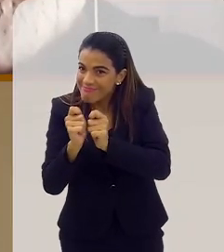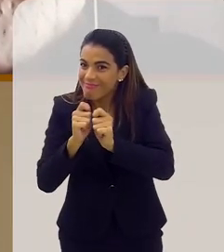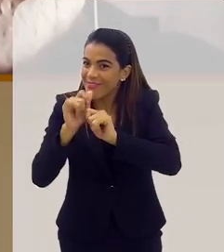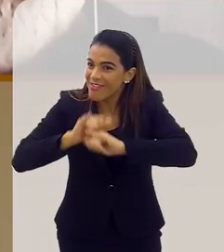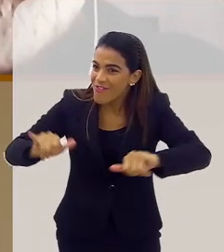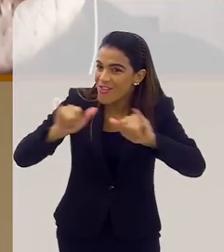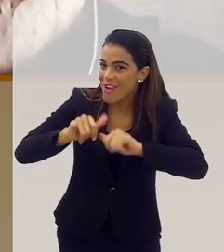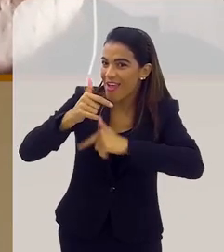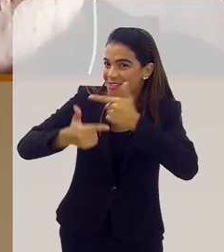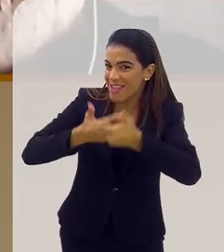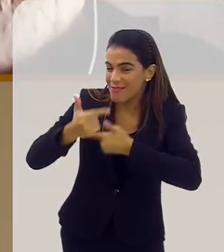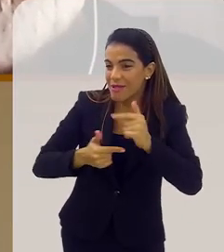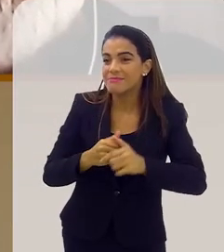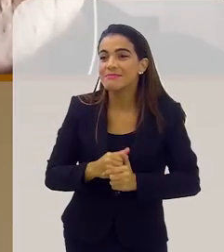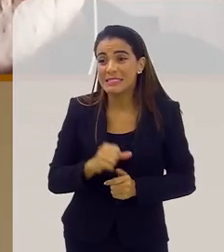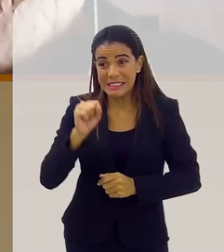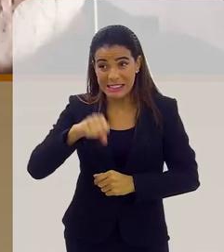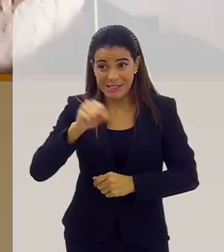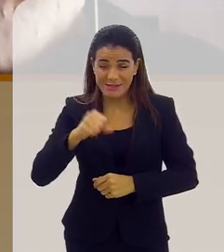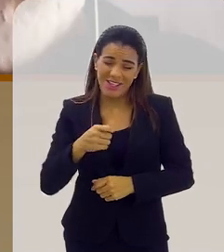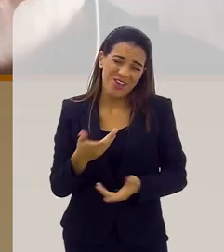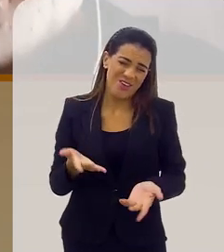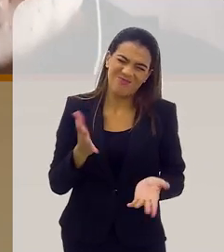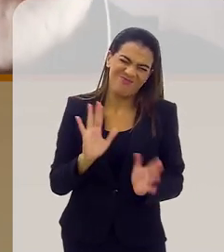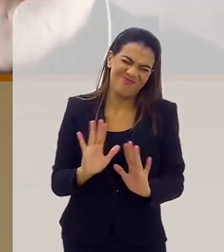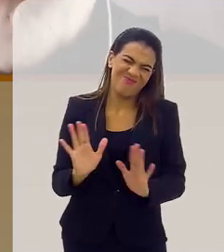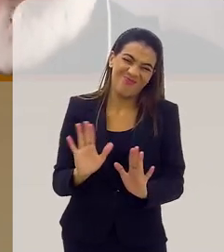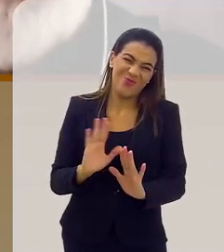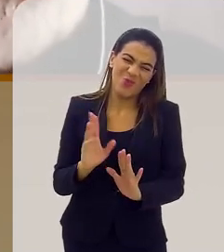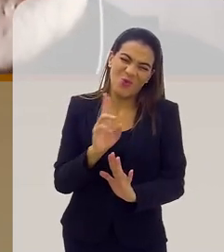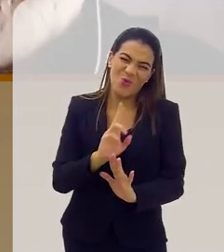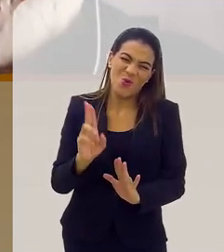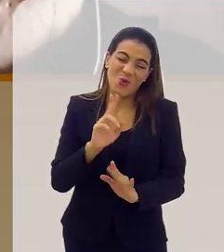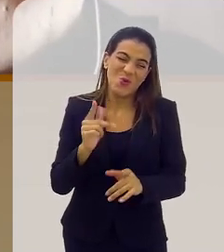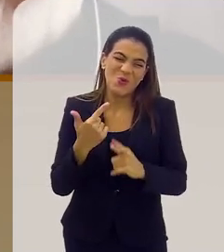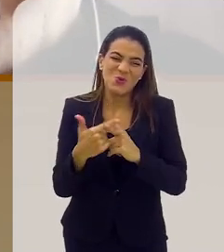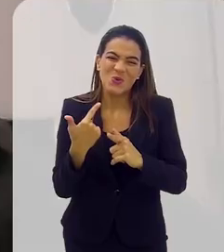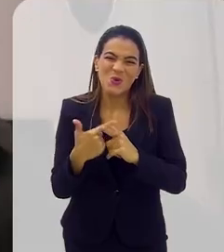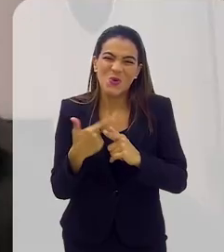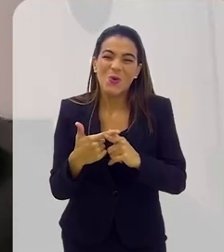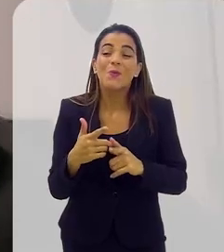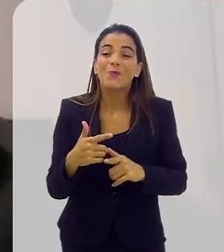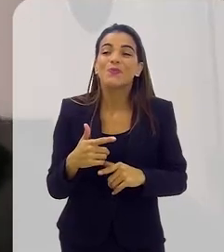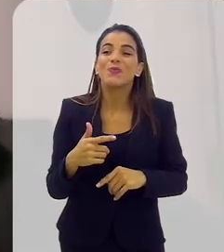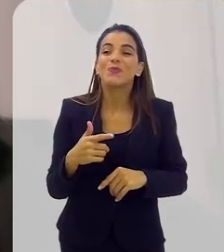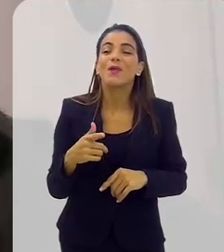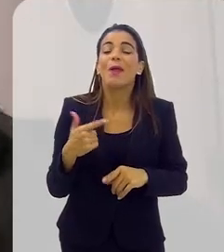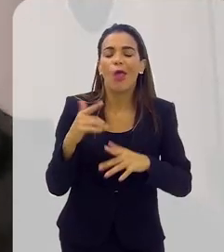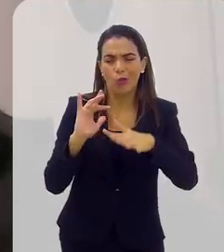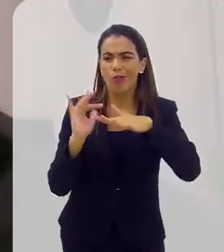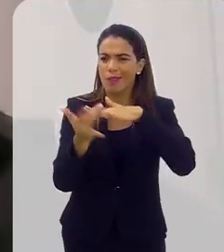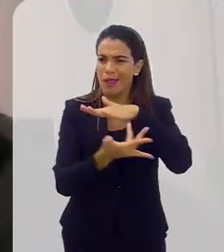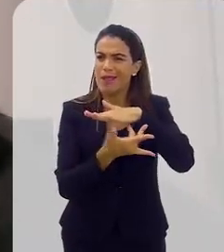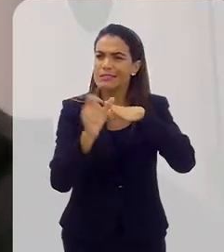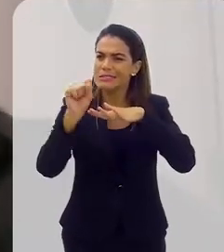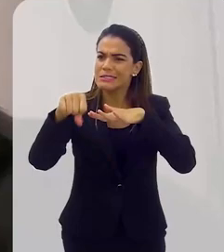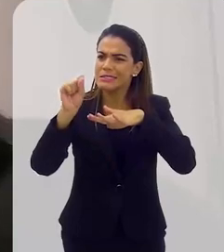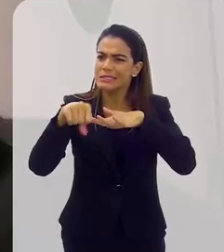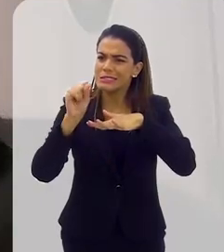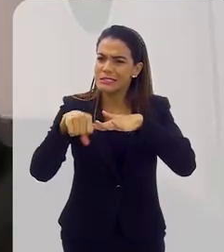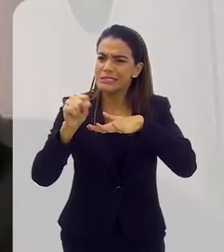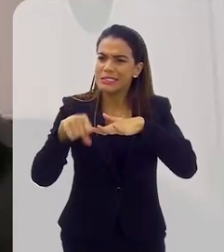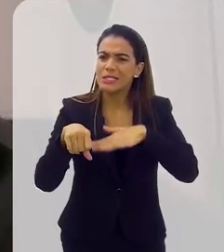espaço aqui para divulgar, né, o seu trabalho também. Twitter eu não uso porque eu sou muito reativo. Mas eu estou aí nas